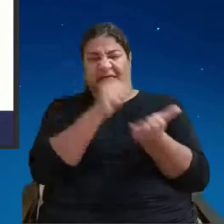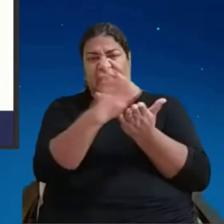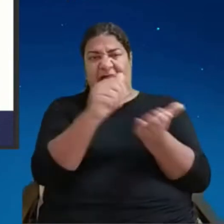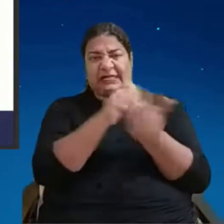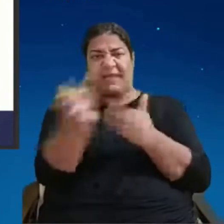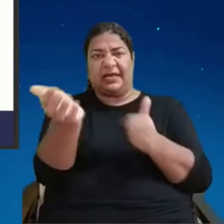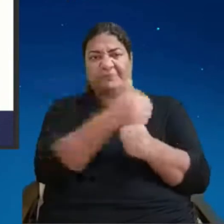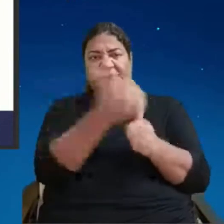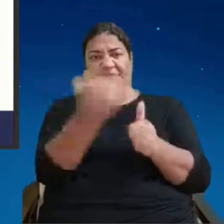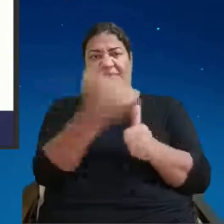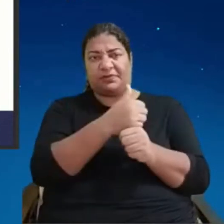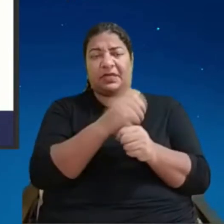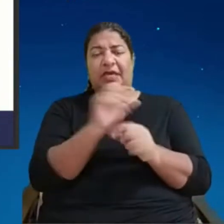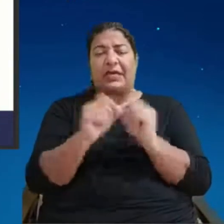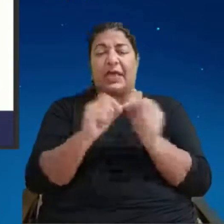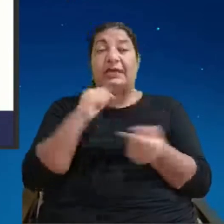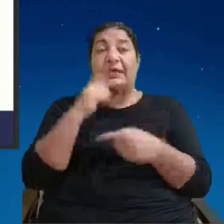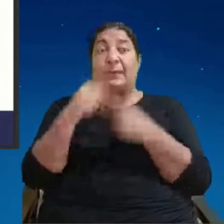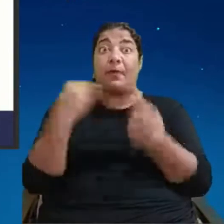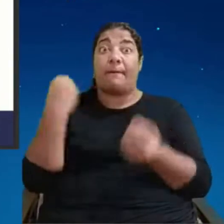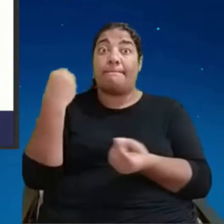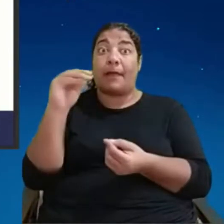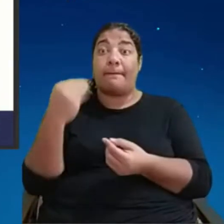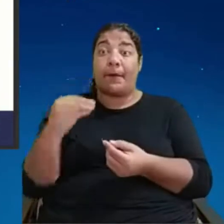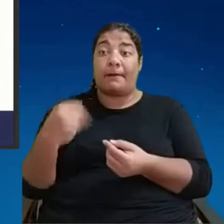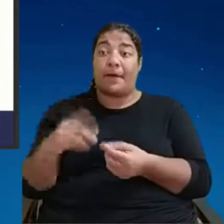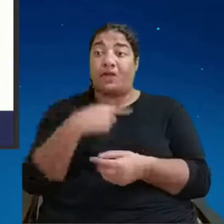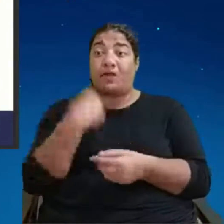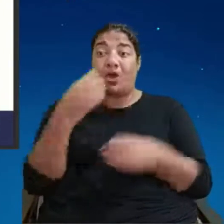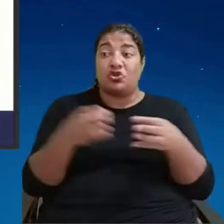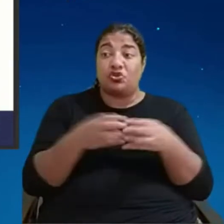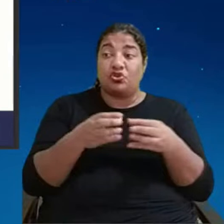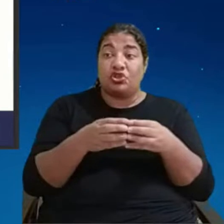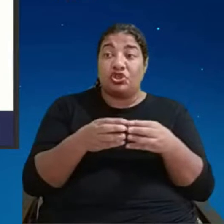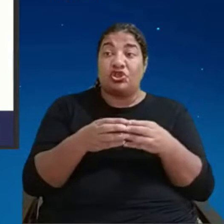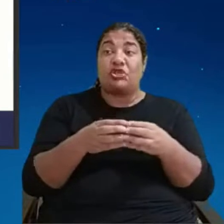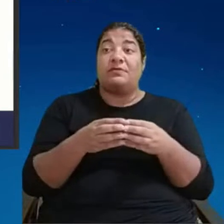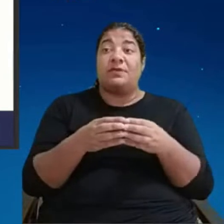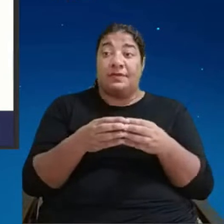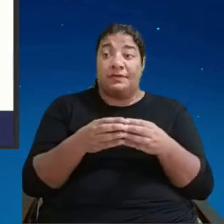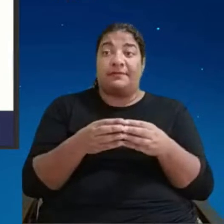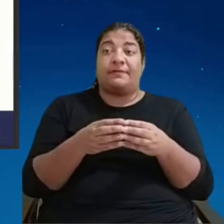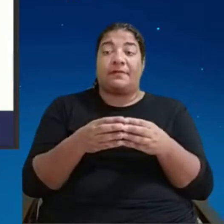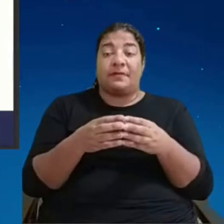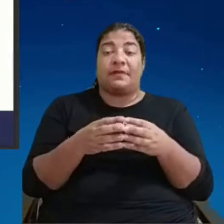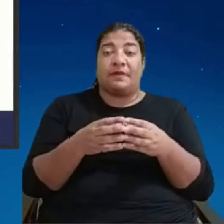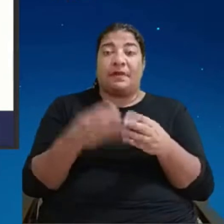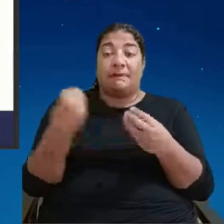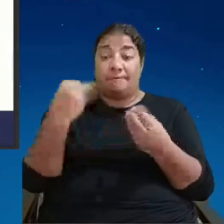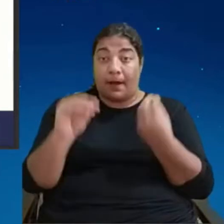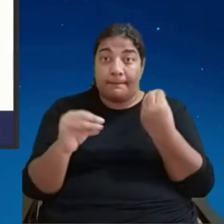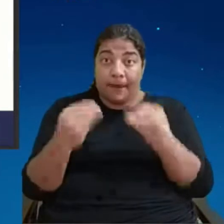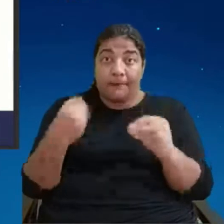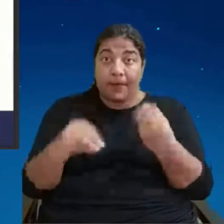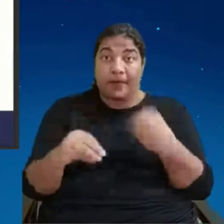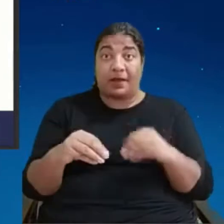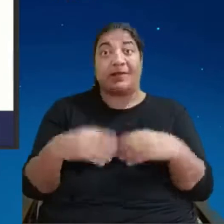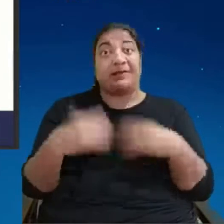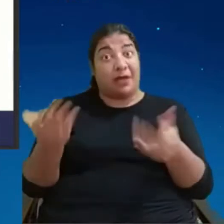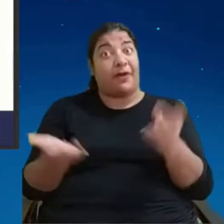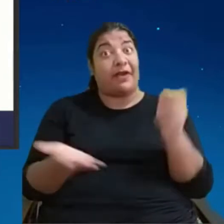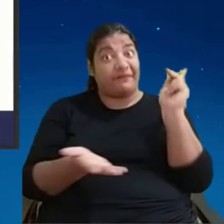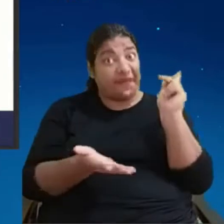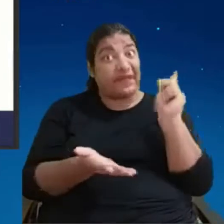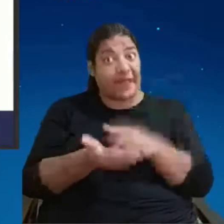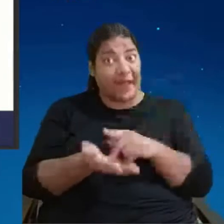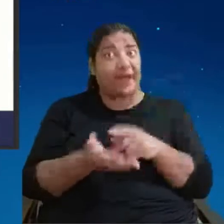Glassdoor? São os nossos times, são as nossas equipes. Então, assim, são verdades que estão acontecendo.